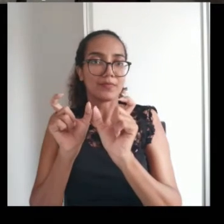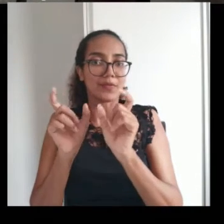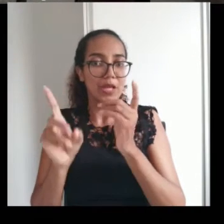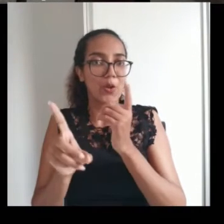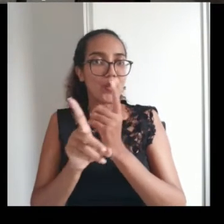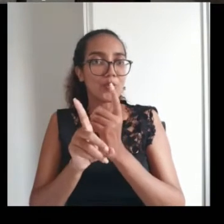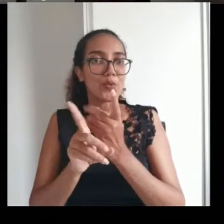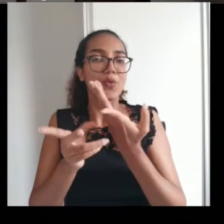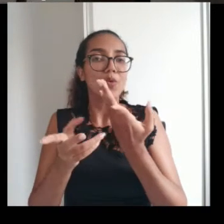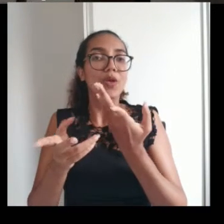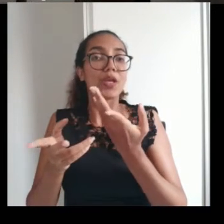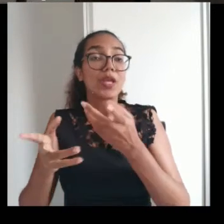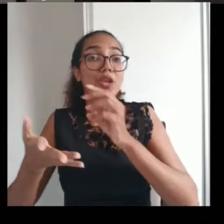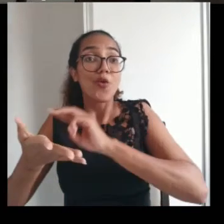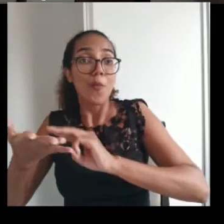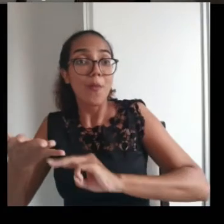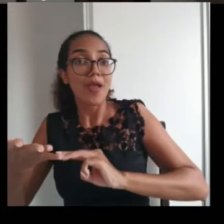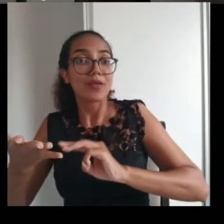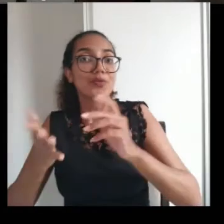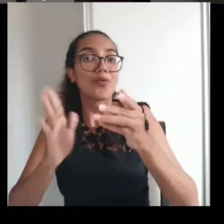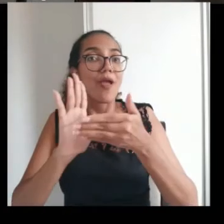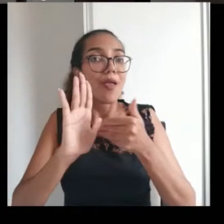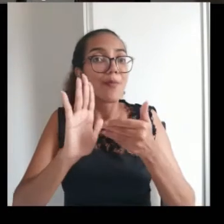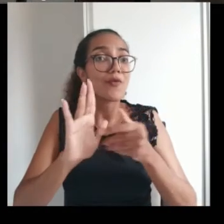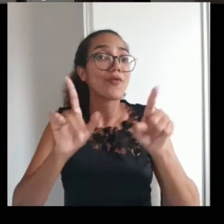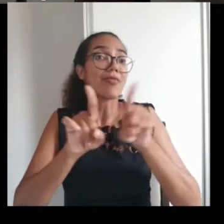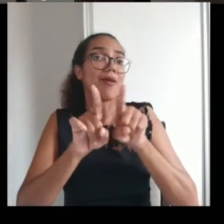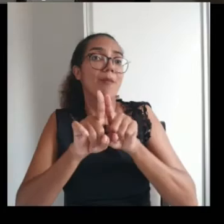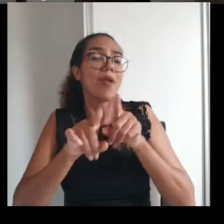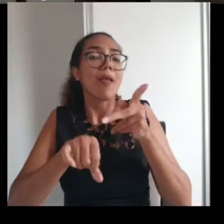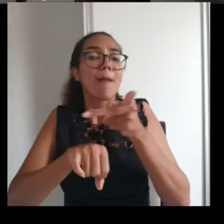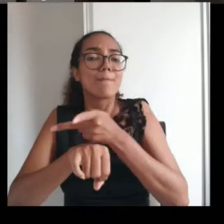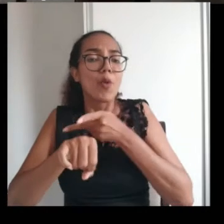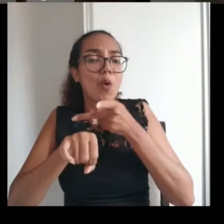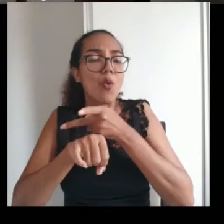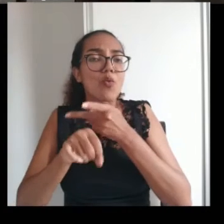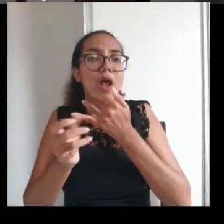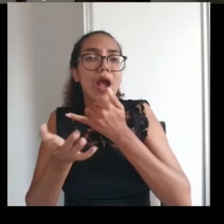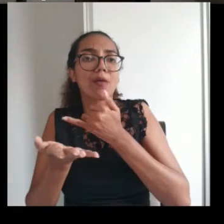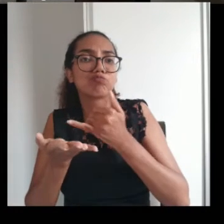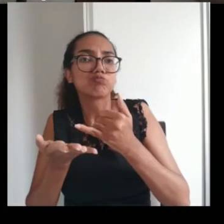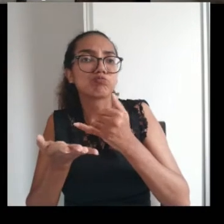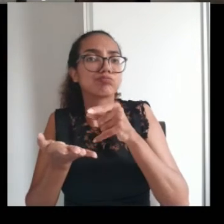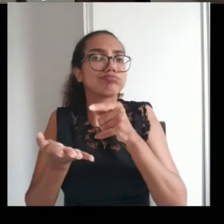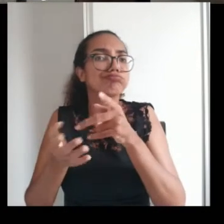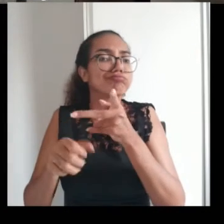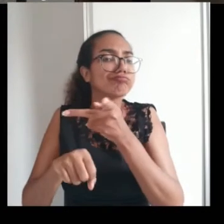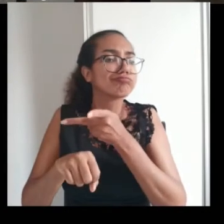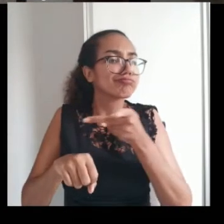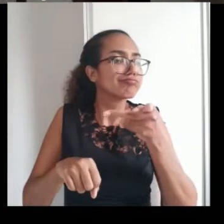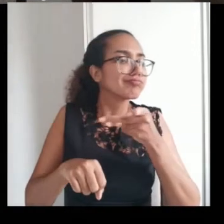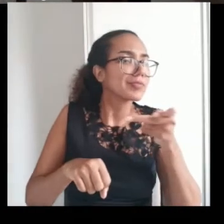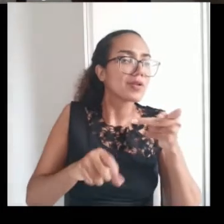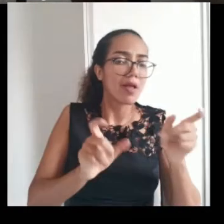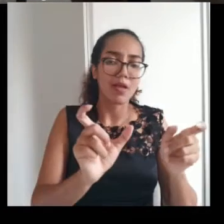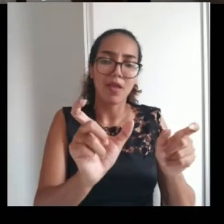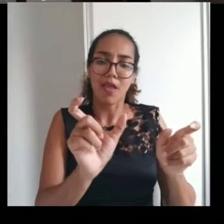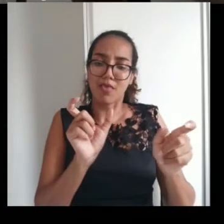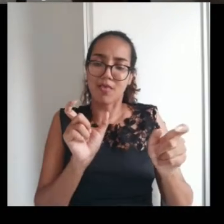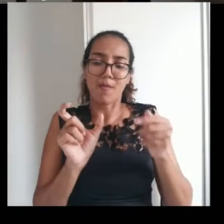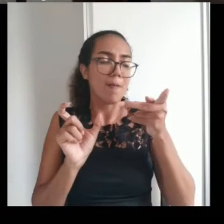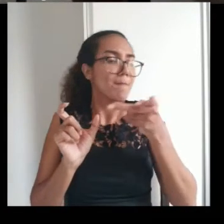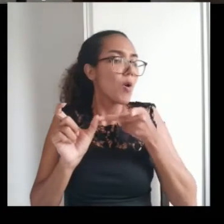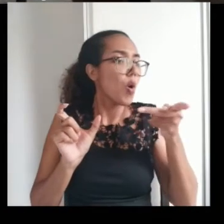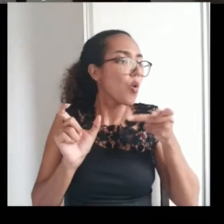E o método remover também, ó. Procurar índice, né? Que recebe o número da conta